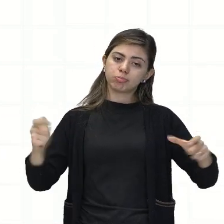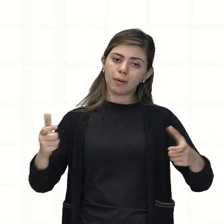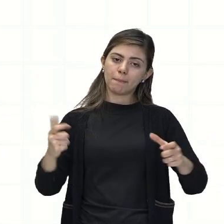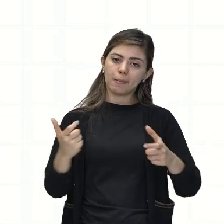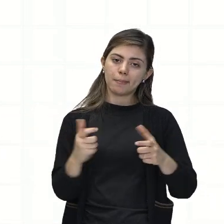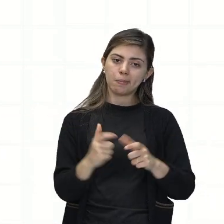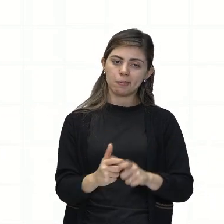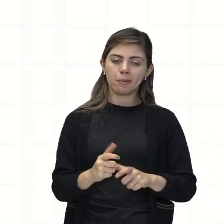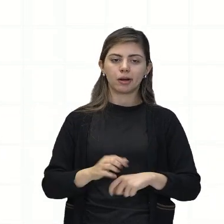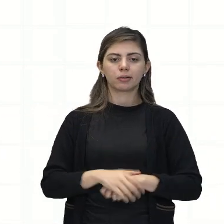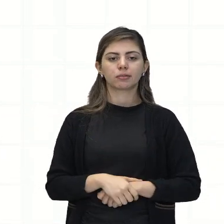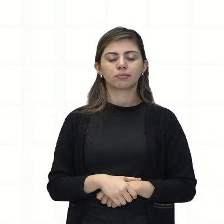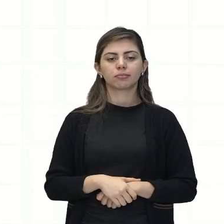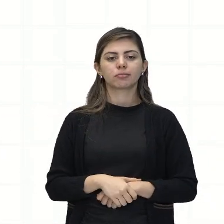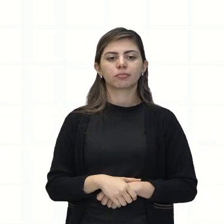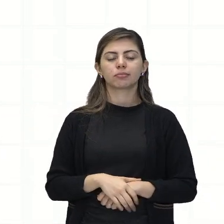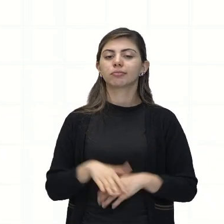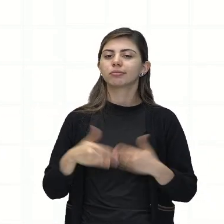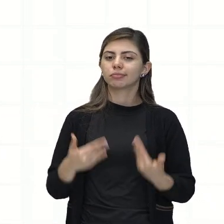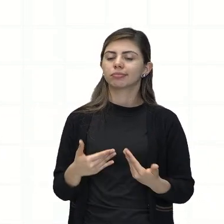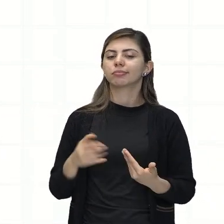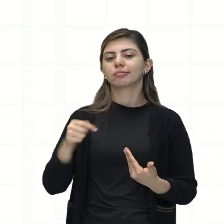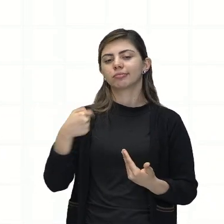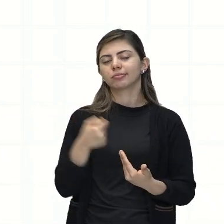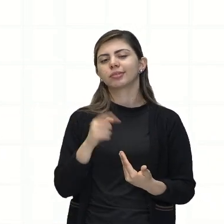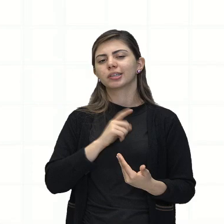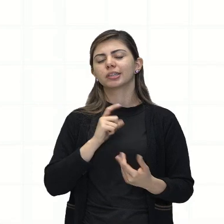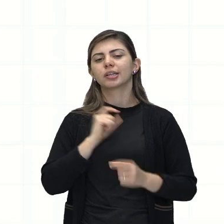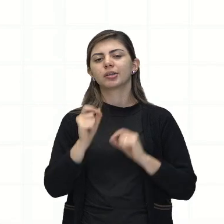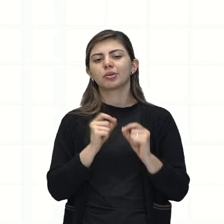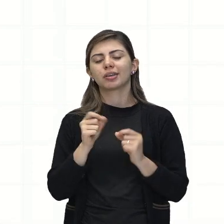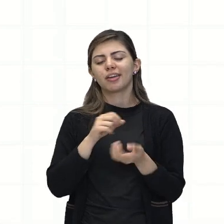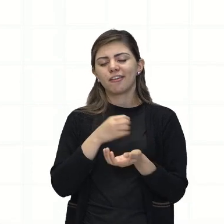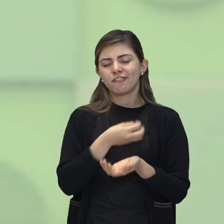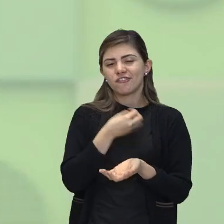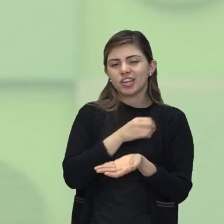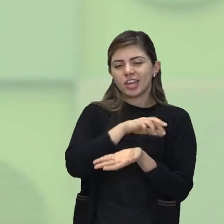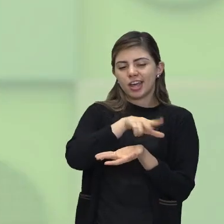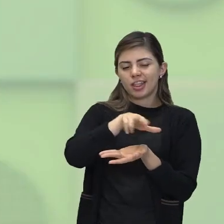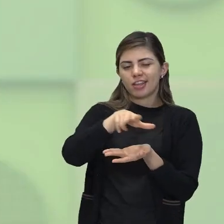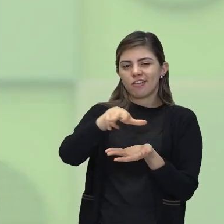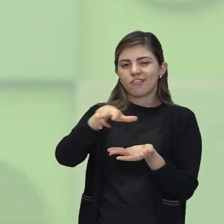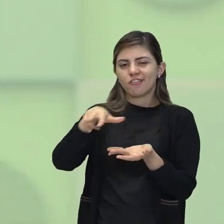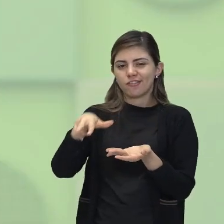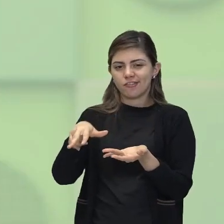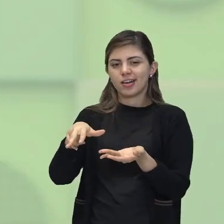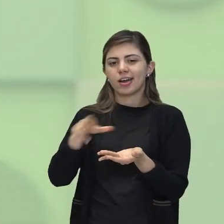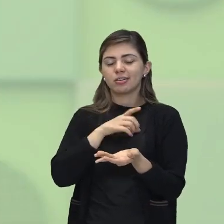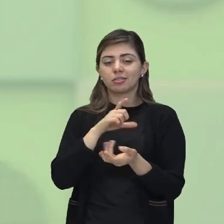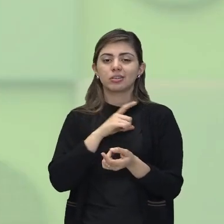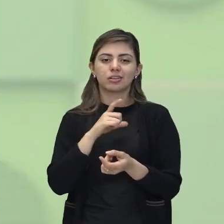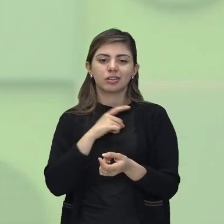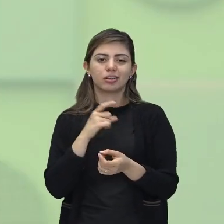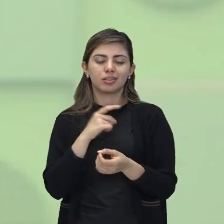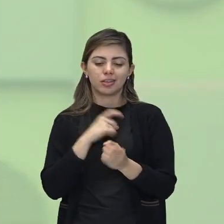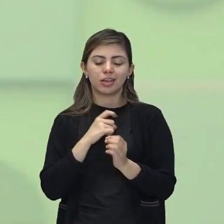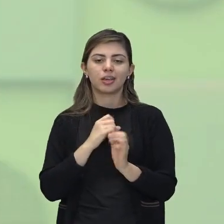natureza. E assim nós temos toda a diversidade biológica de seres vivos